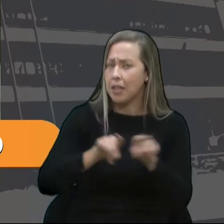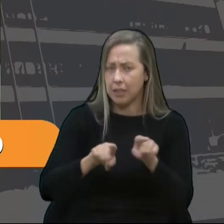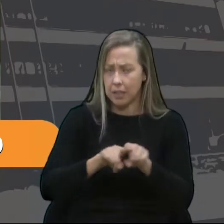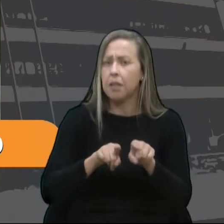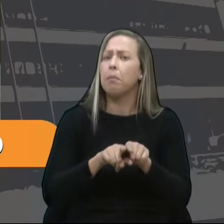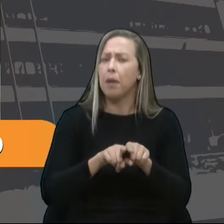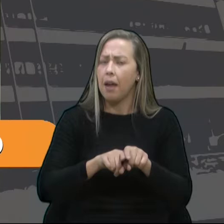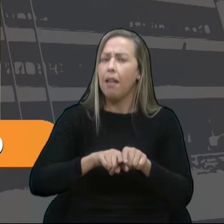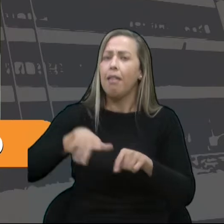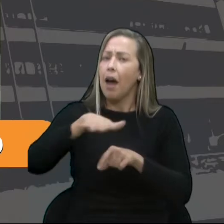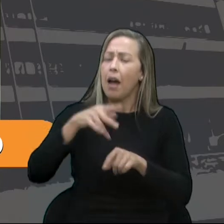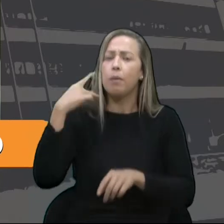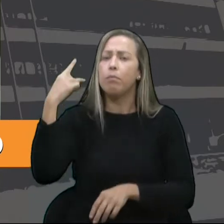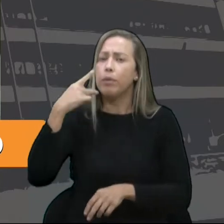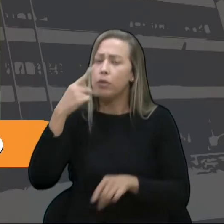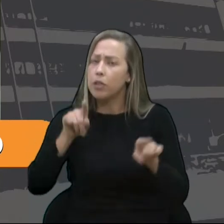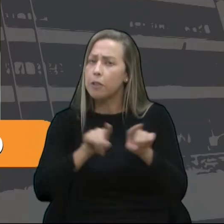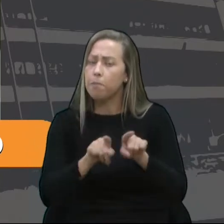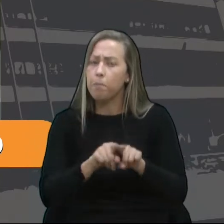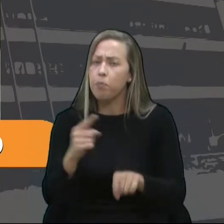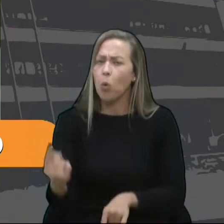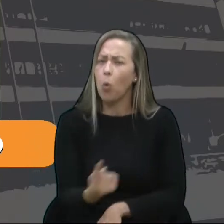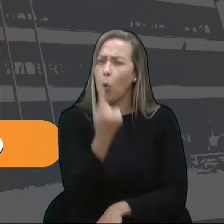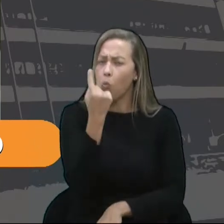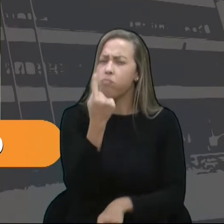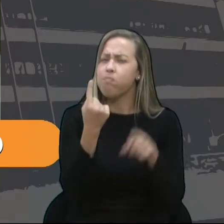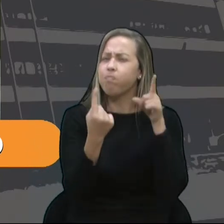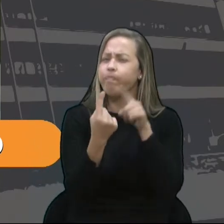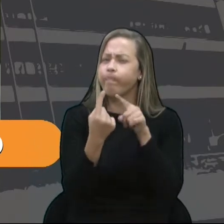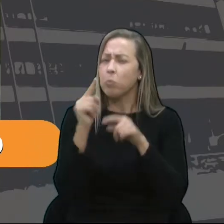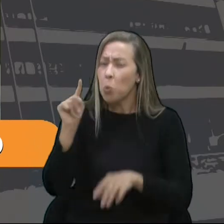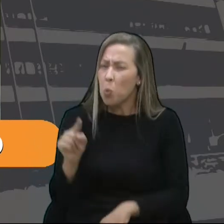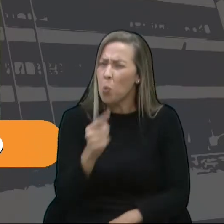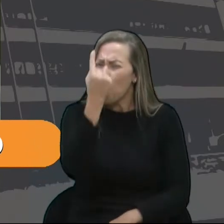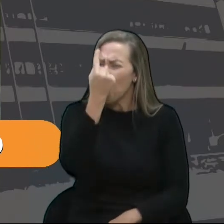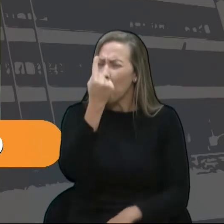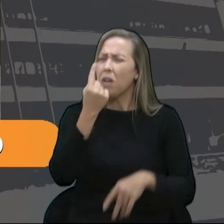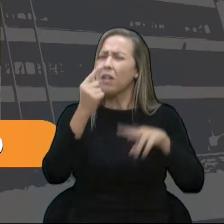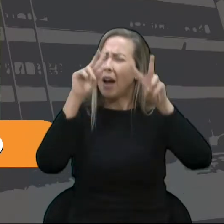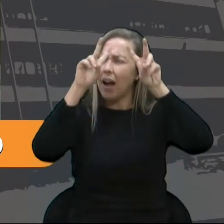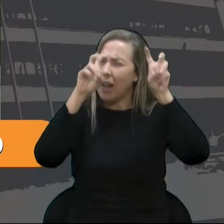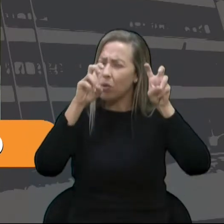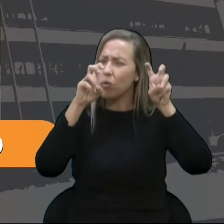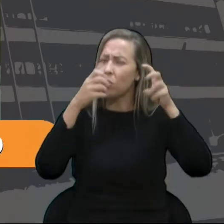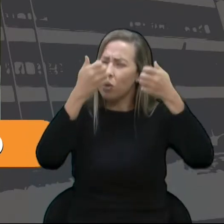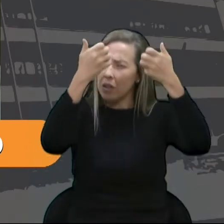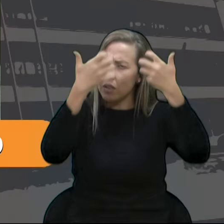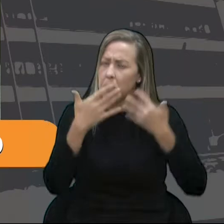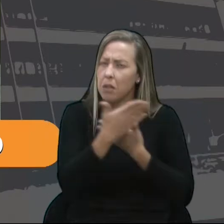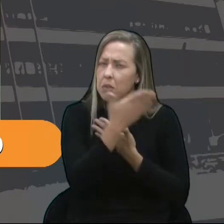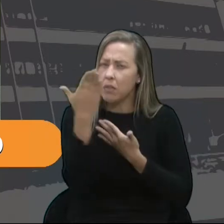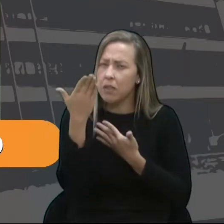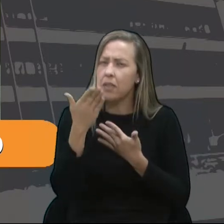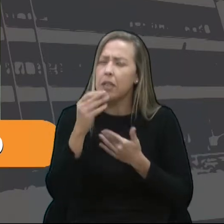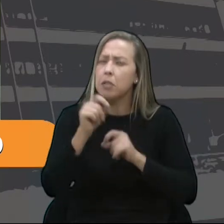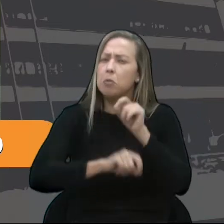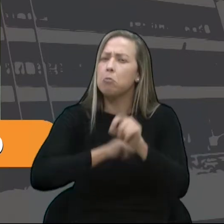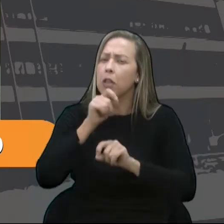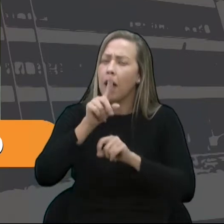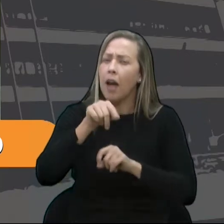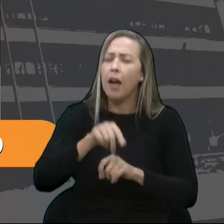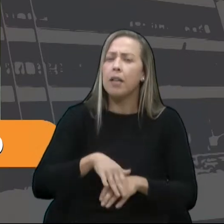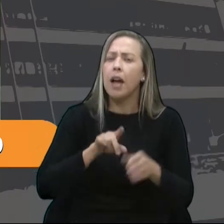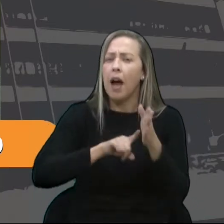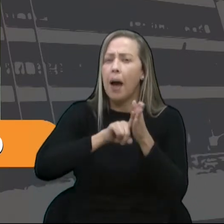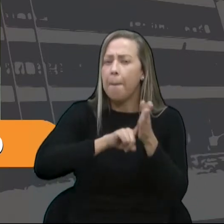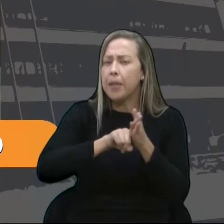na área política, mas um único aspecto que eu queria destacar nesse início de conversa é a